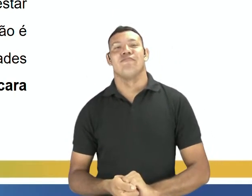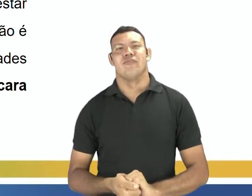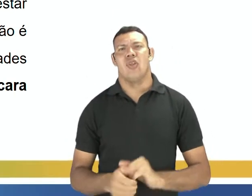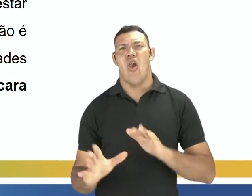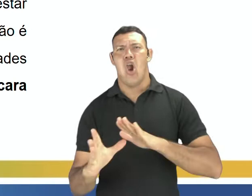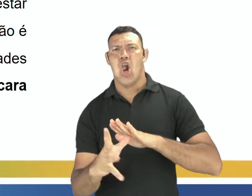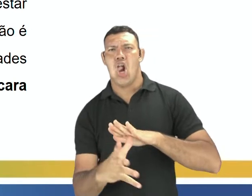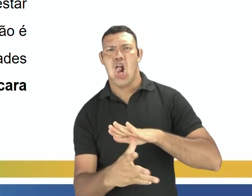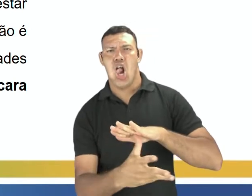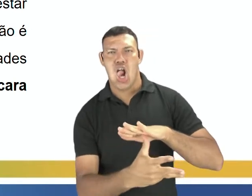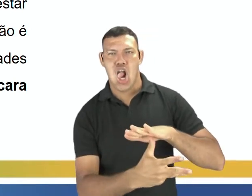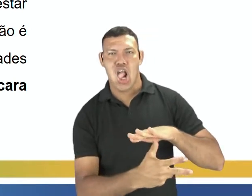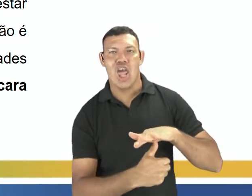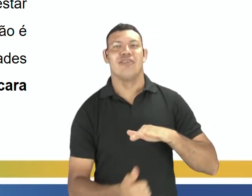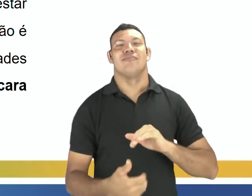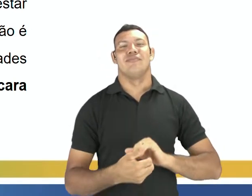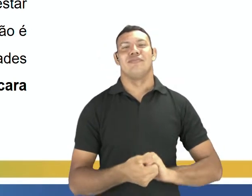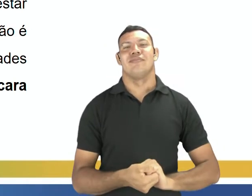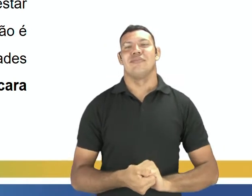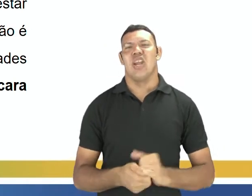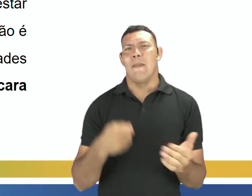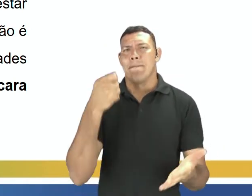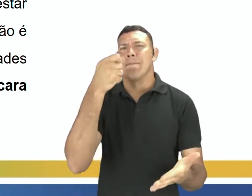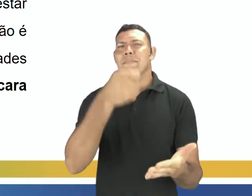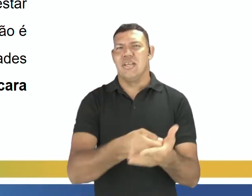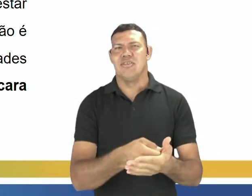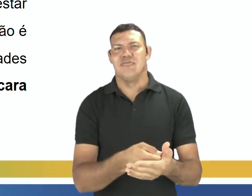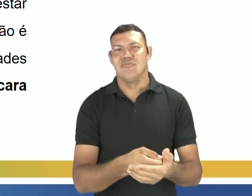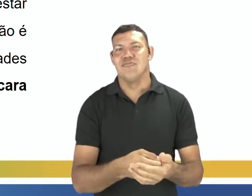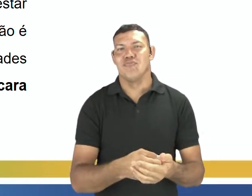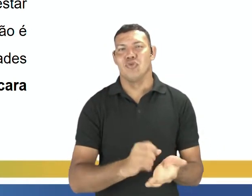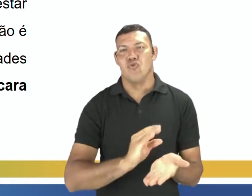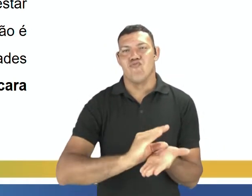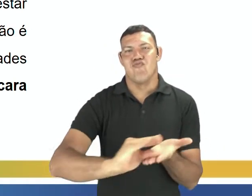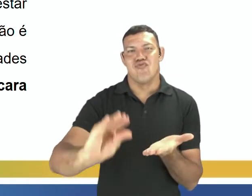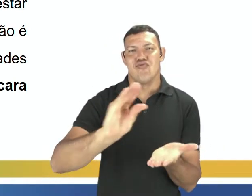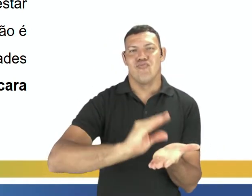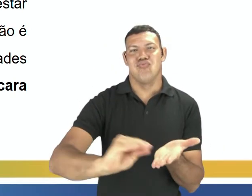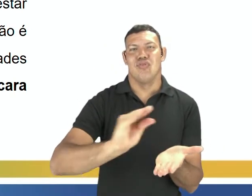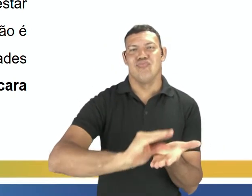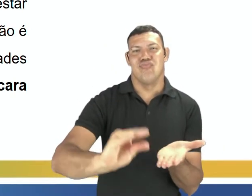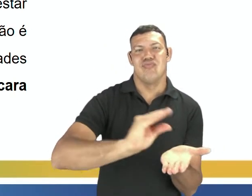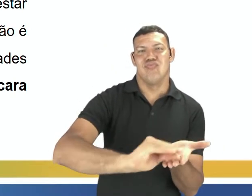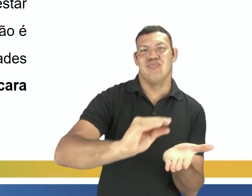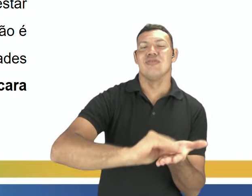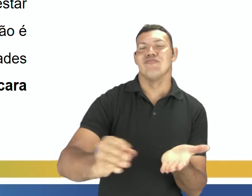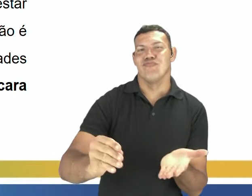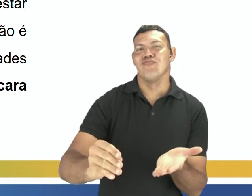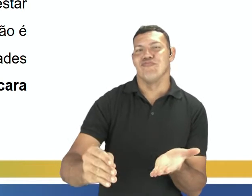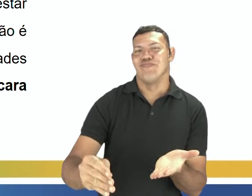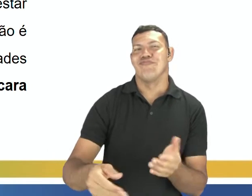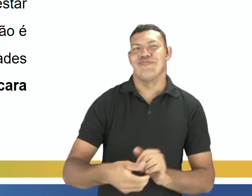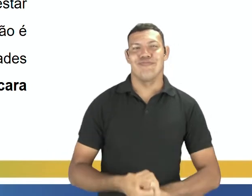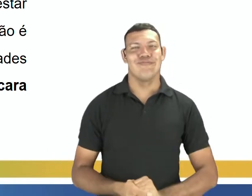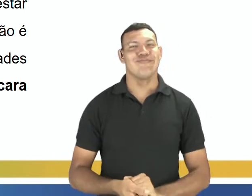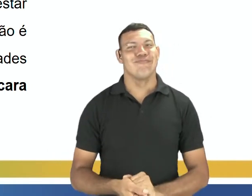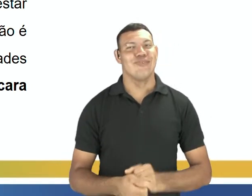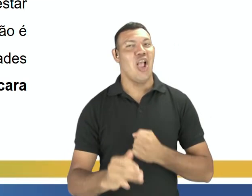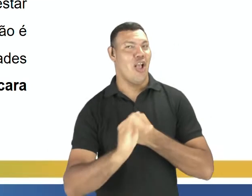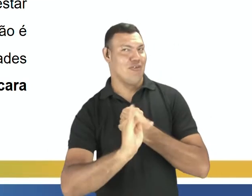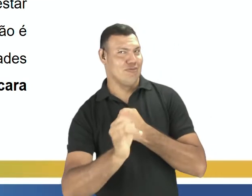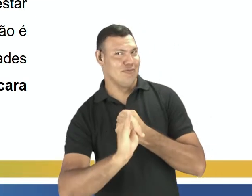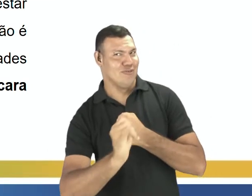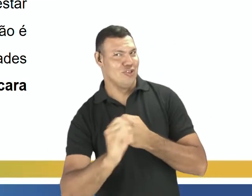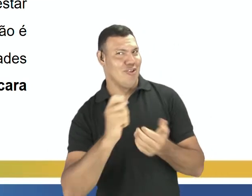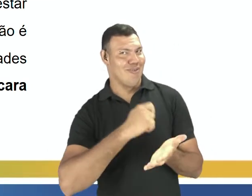alguém roubar, alguém pagar propina para alguém, vocês dizem, é corrupto, é corrupto, é corrupto. Mas olha aí o que a nossa cronista vai